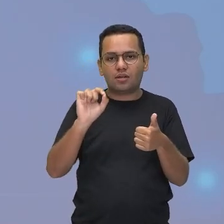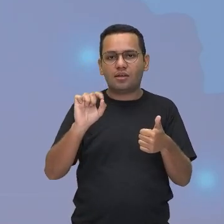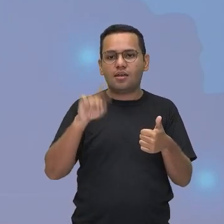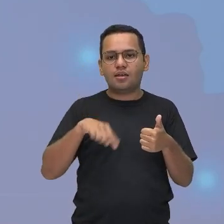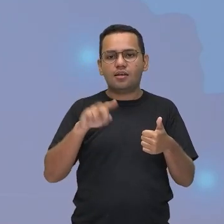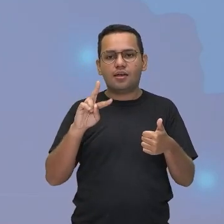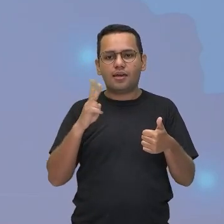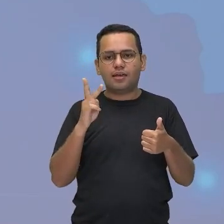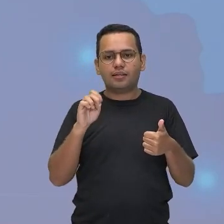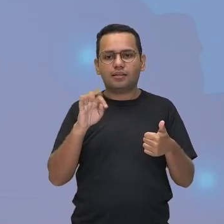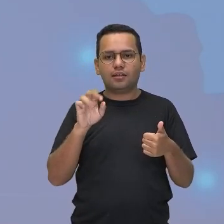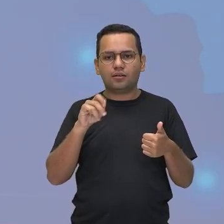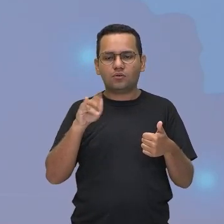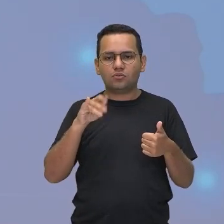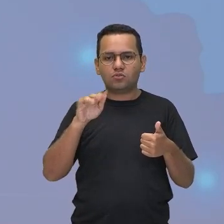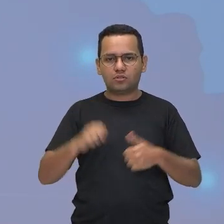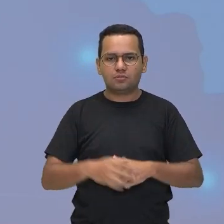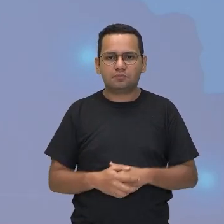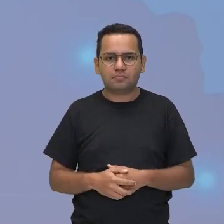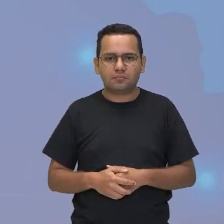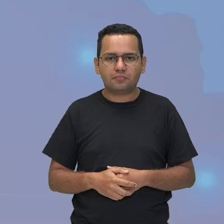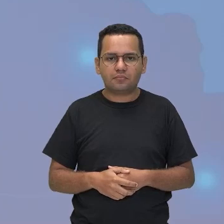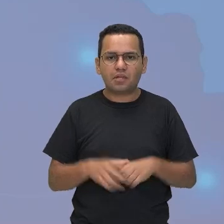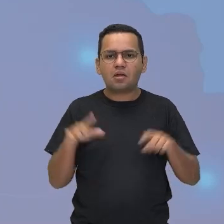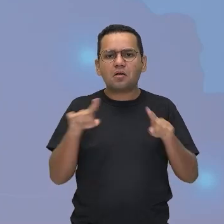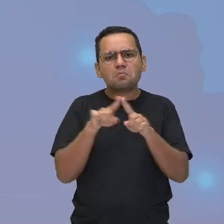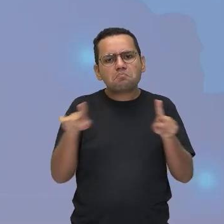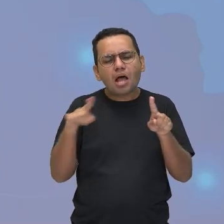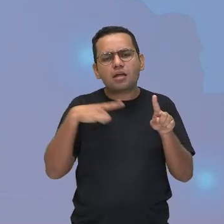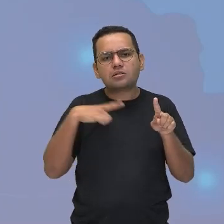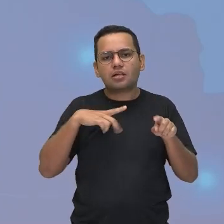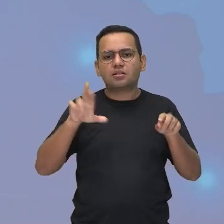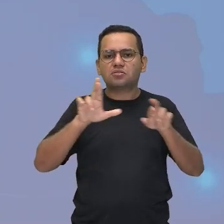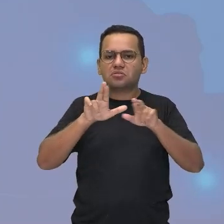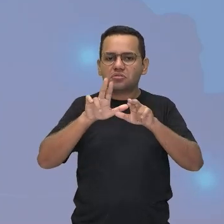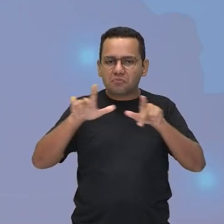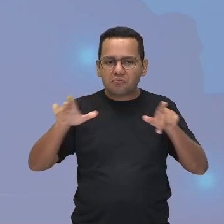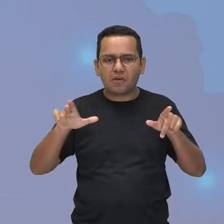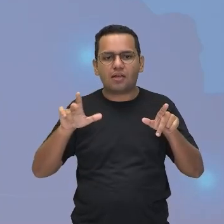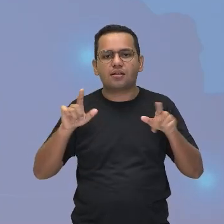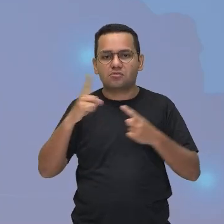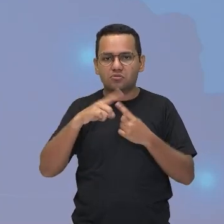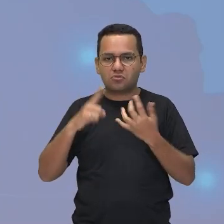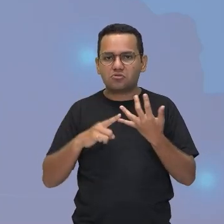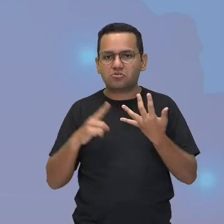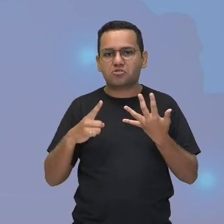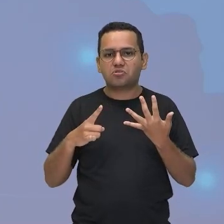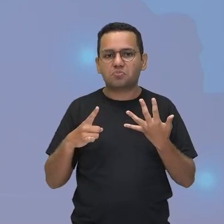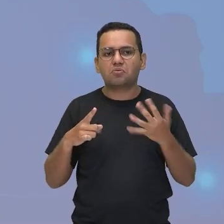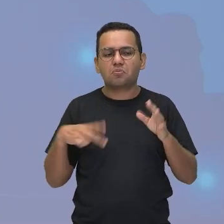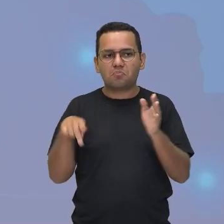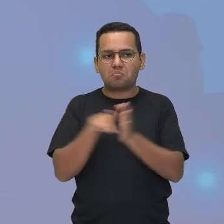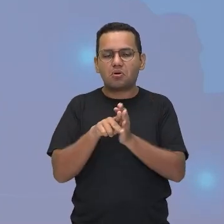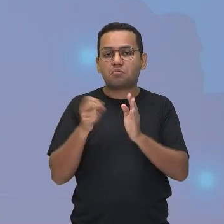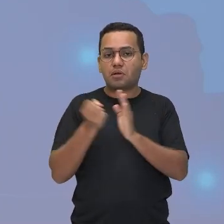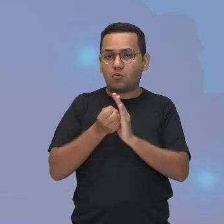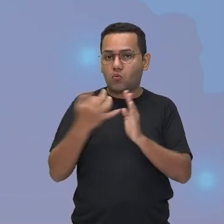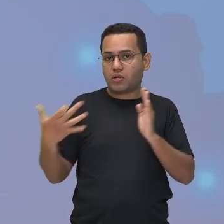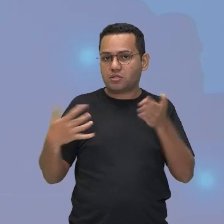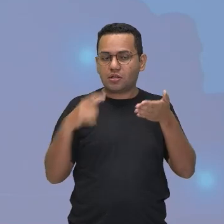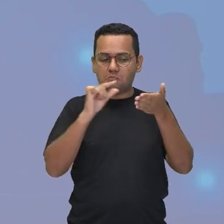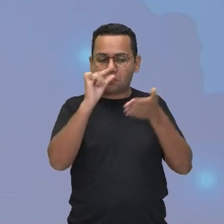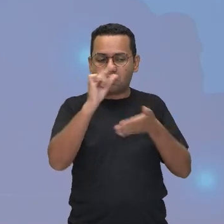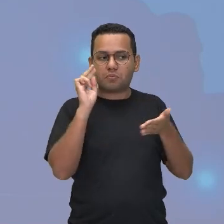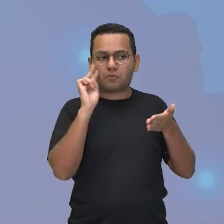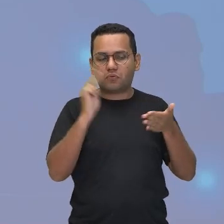heterogênea. Lembrando, né, que existem aí métodos específicos para misturas homogêneas e métodos específicos para misturas heterogêneas.